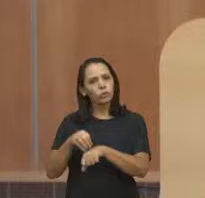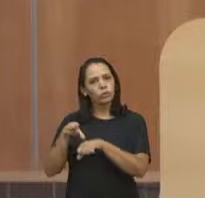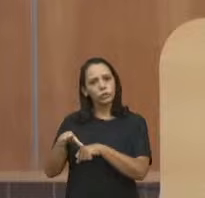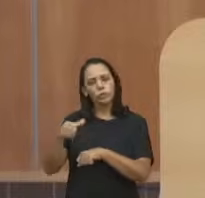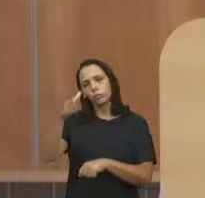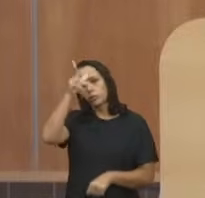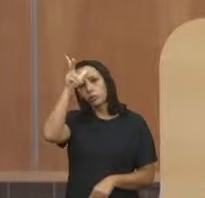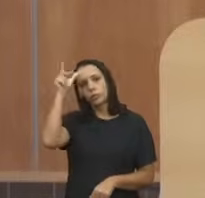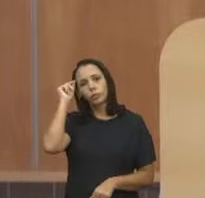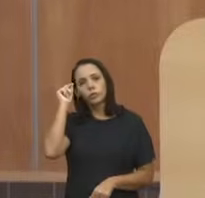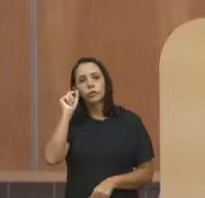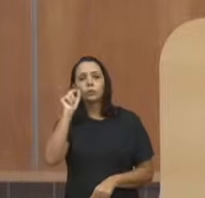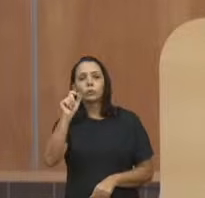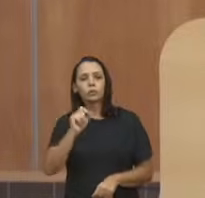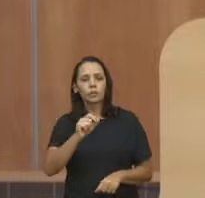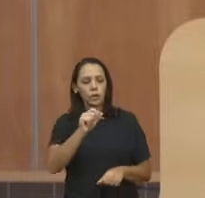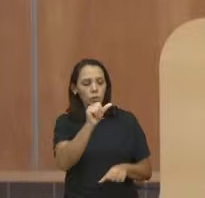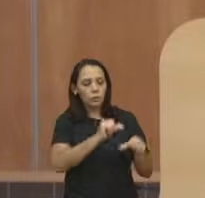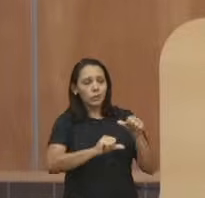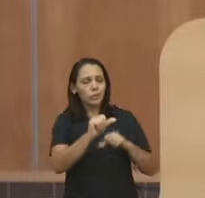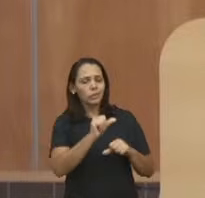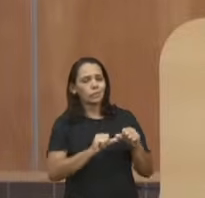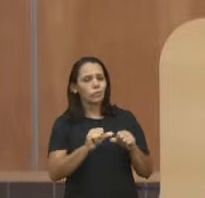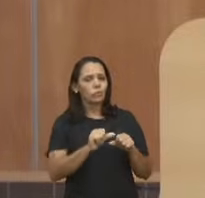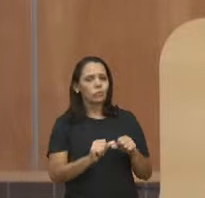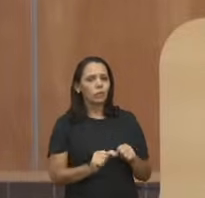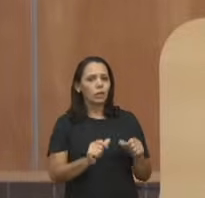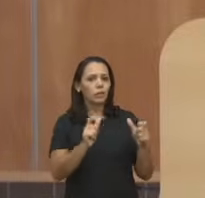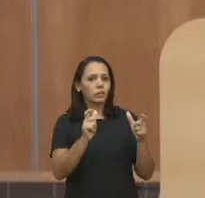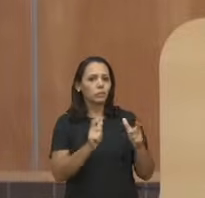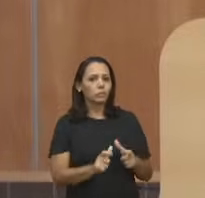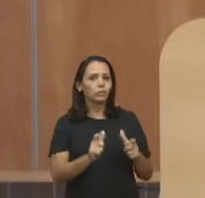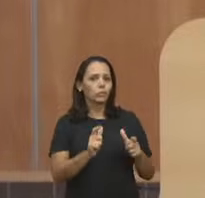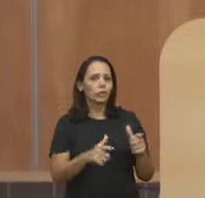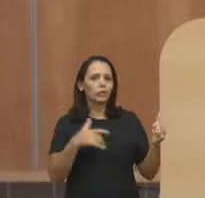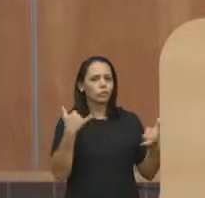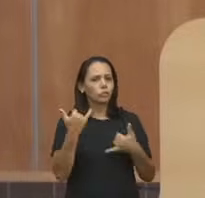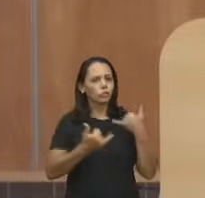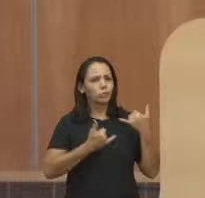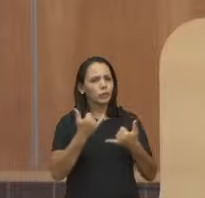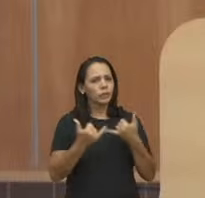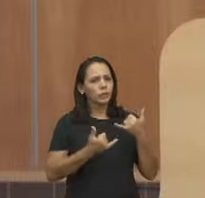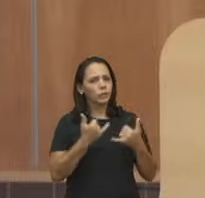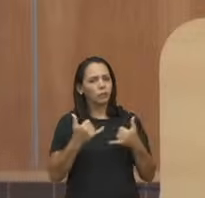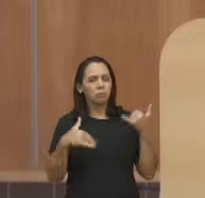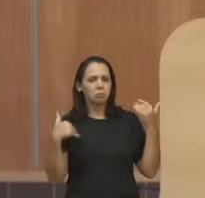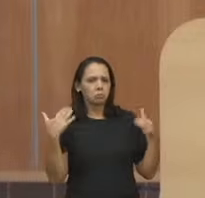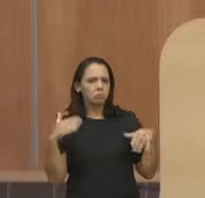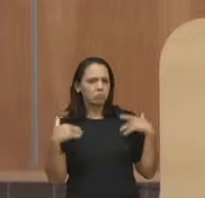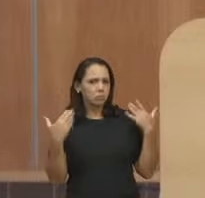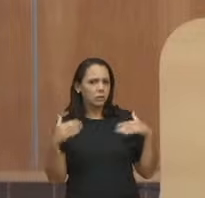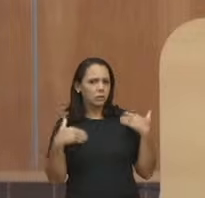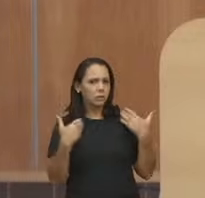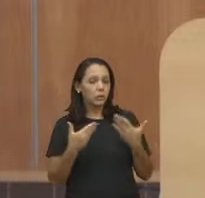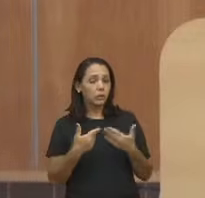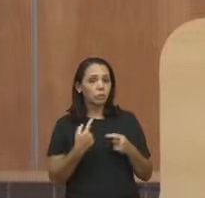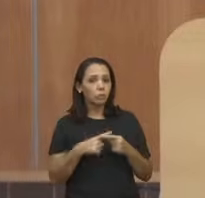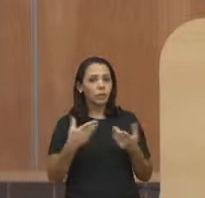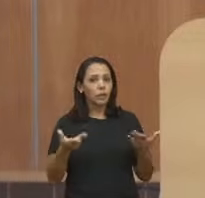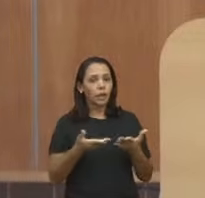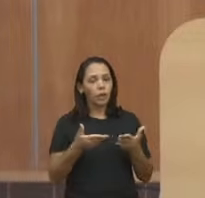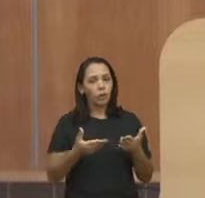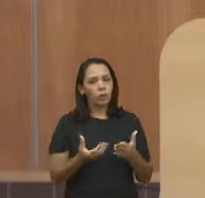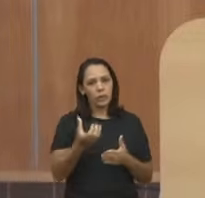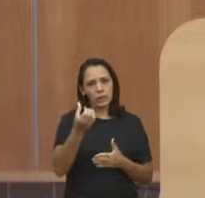ali num parque, um parque do Parque Santo Antônio, que as pessoas possam utilizar. Hoje, das 6 horas, é